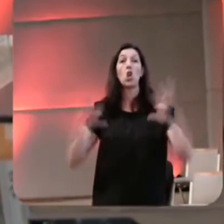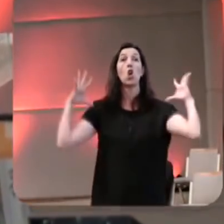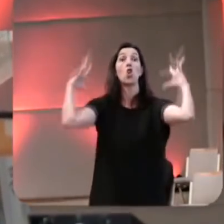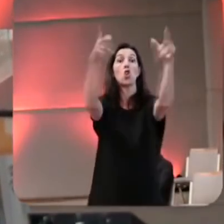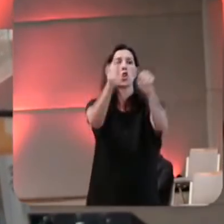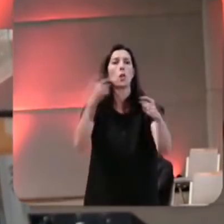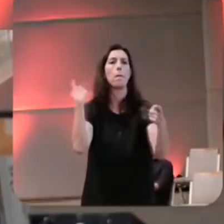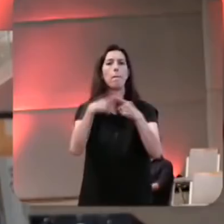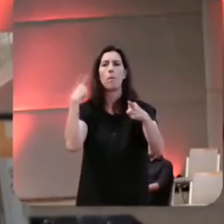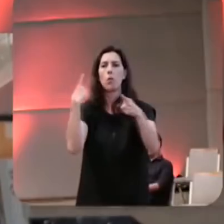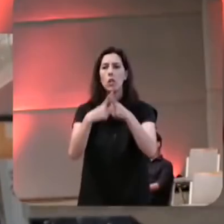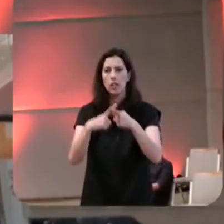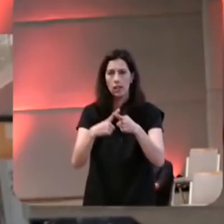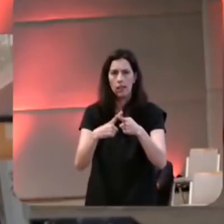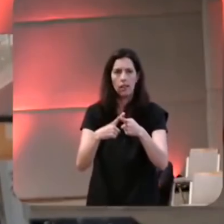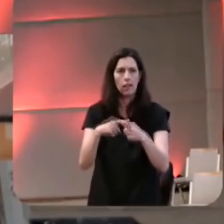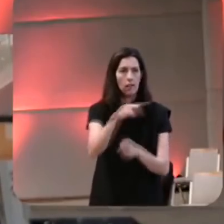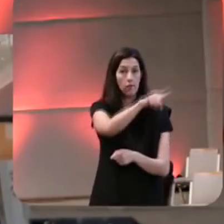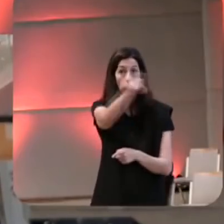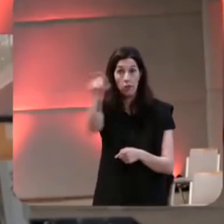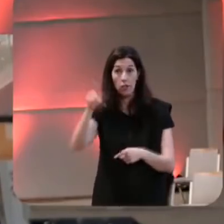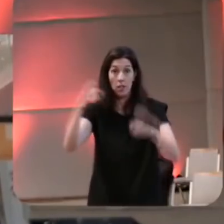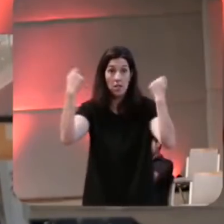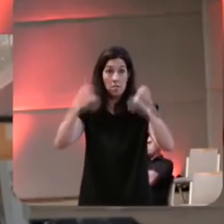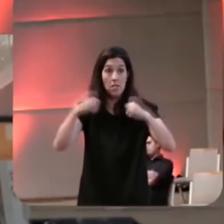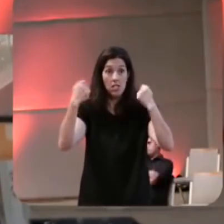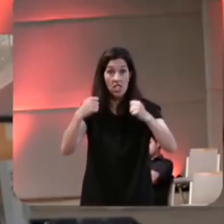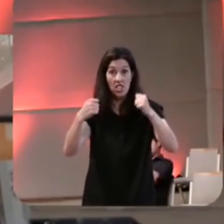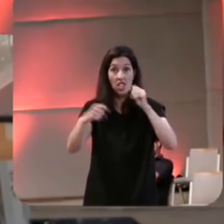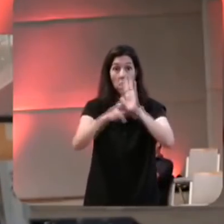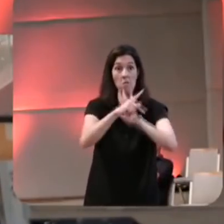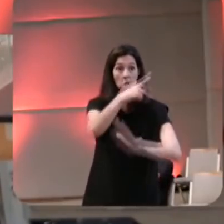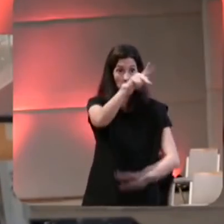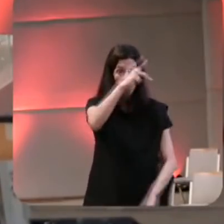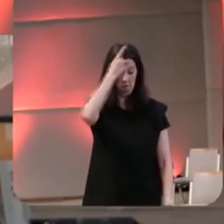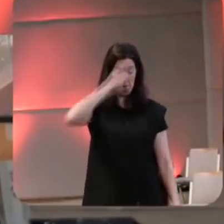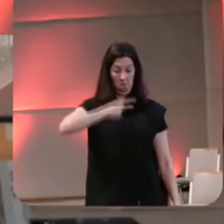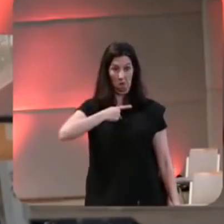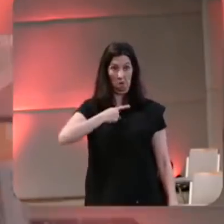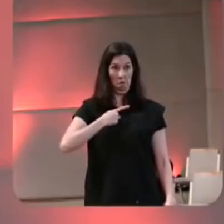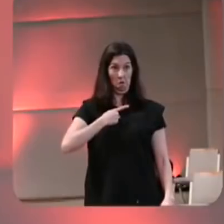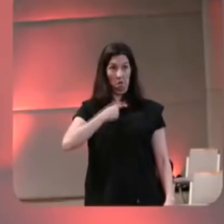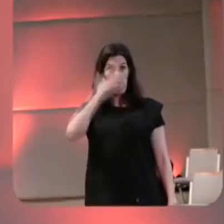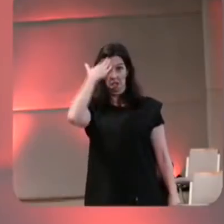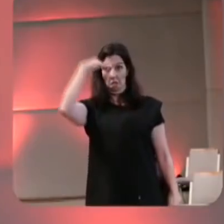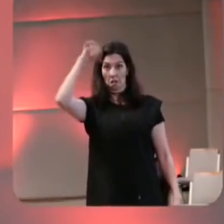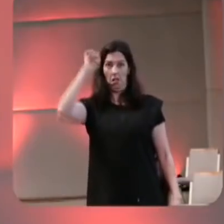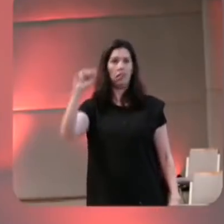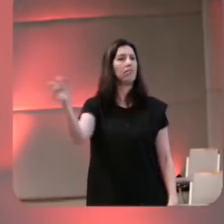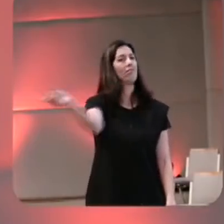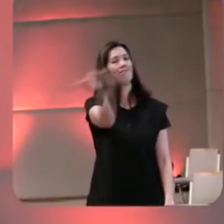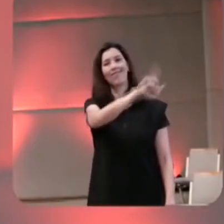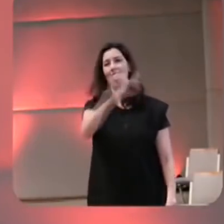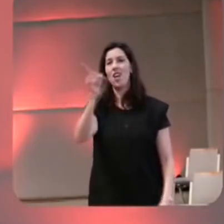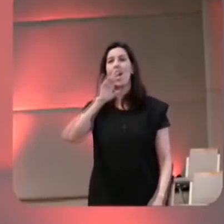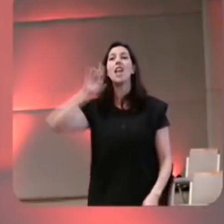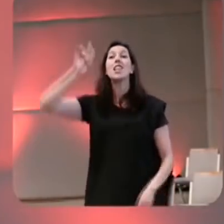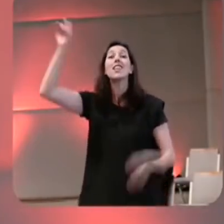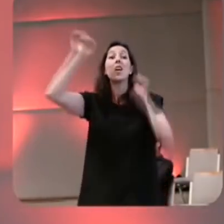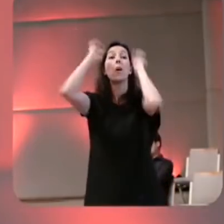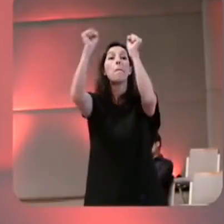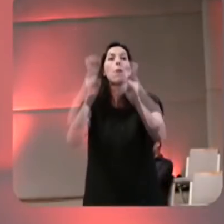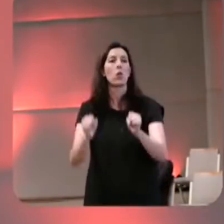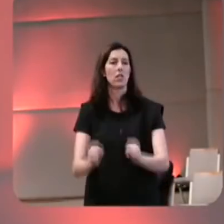porque o recurso que você vai levar não é teu, é do Deus Todo-Poderoso, e Ele